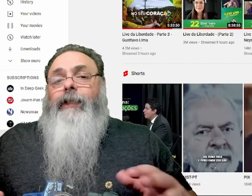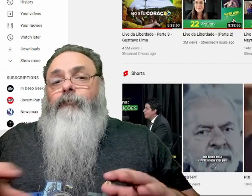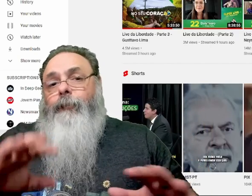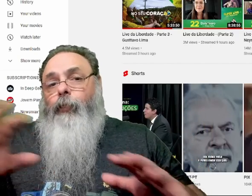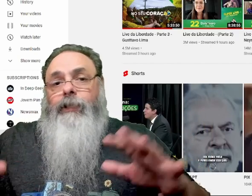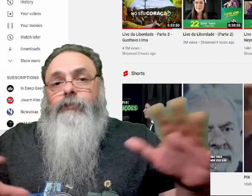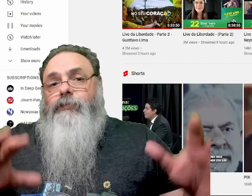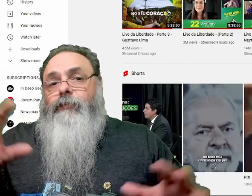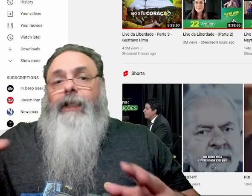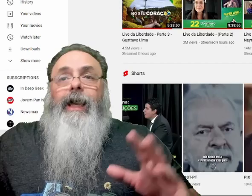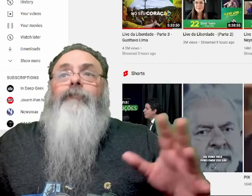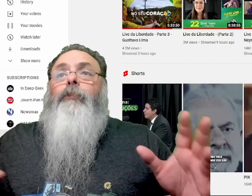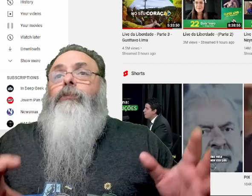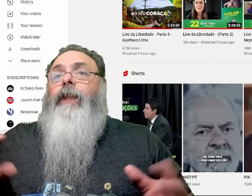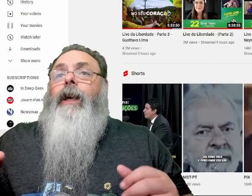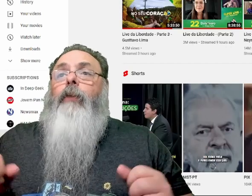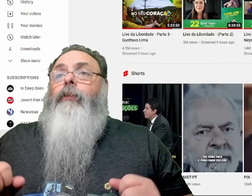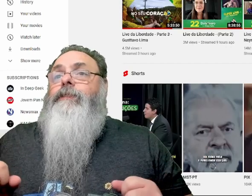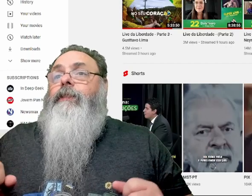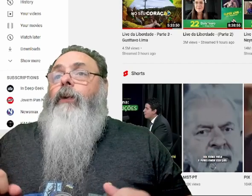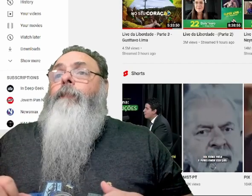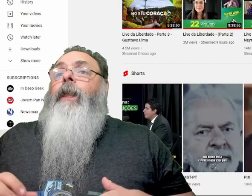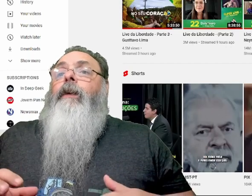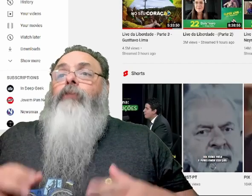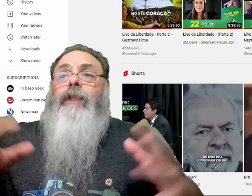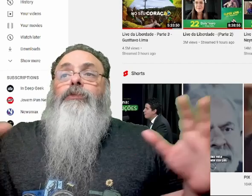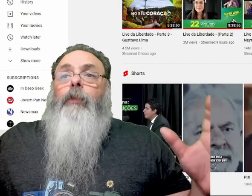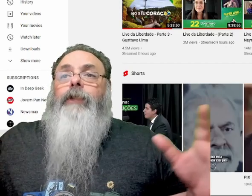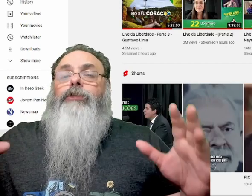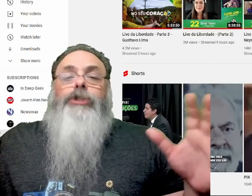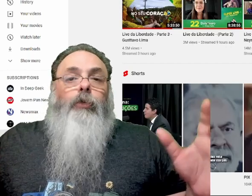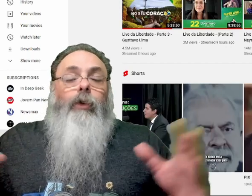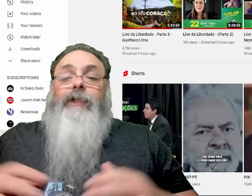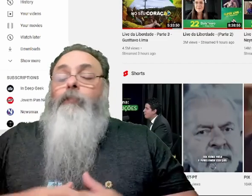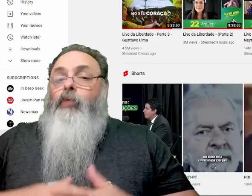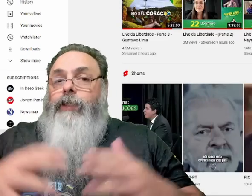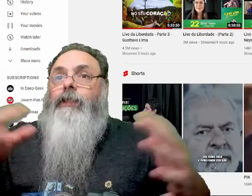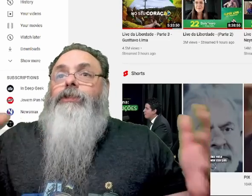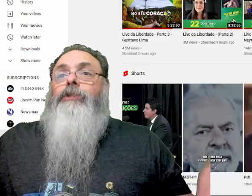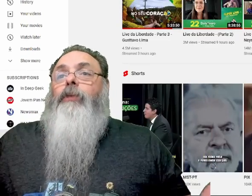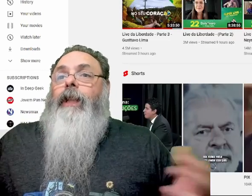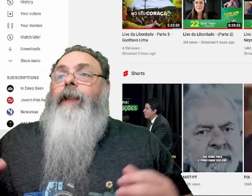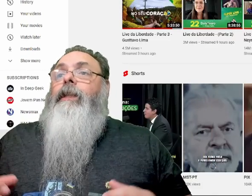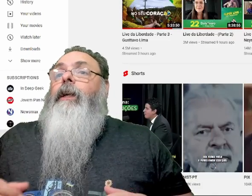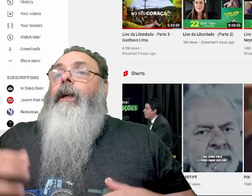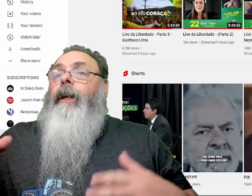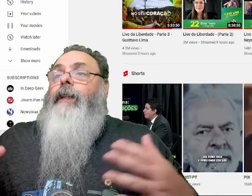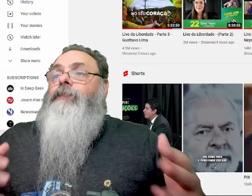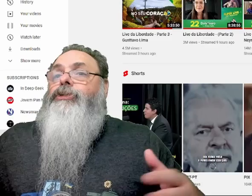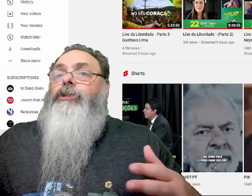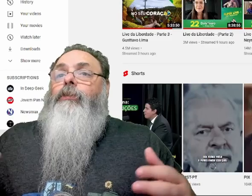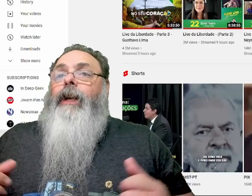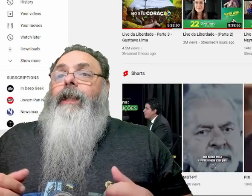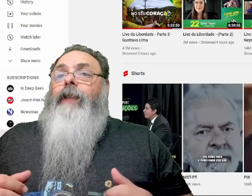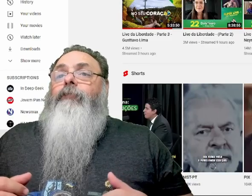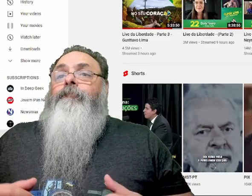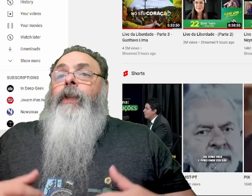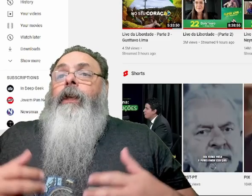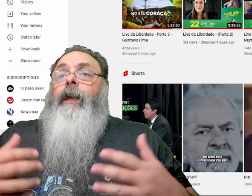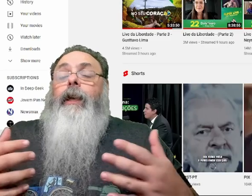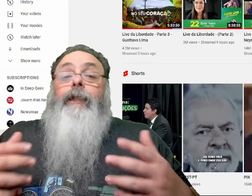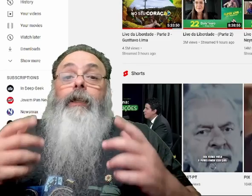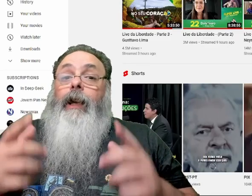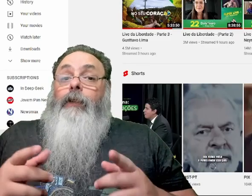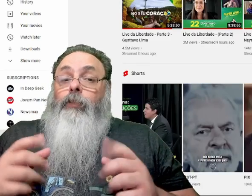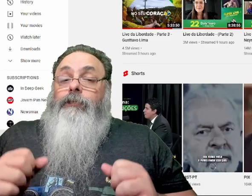e o Neymar o iníciozinho da Live é muito legal a coisa e tal foi nesse momento que chegou a ter muita gente online assistindo a Live